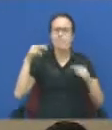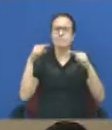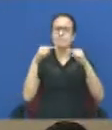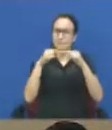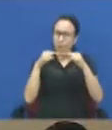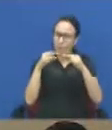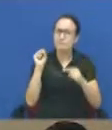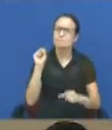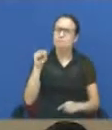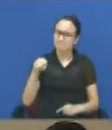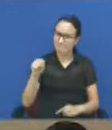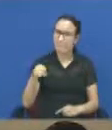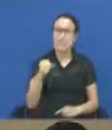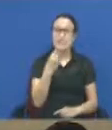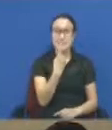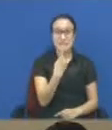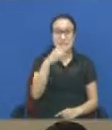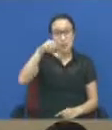19 votos.